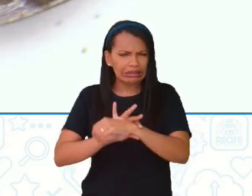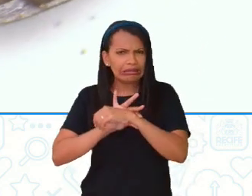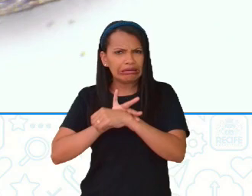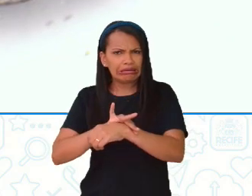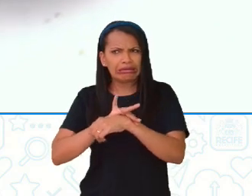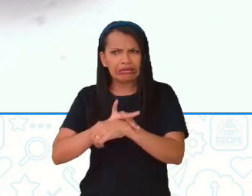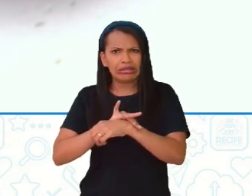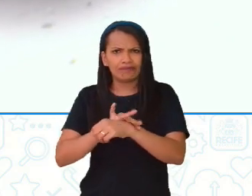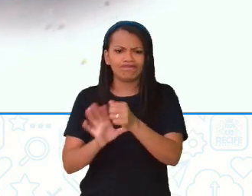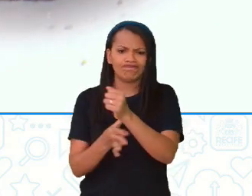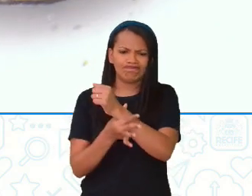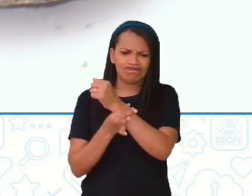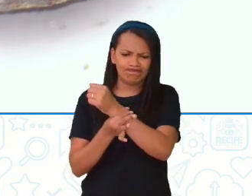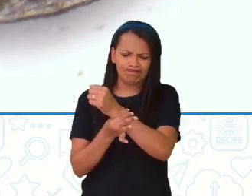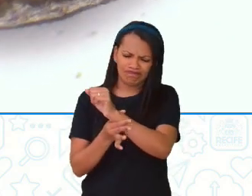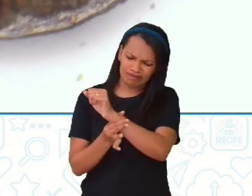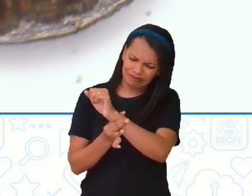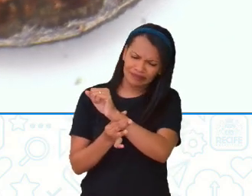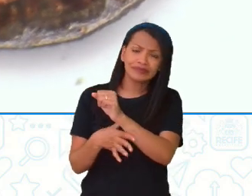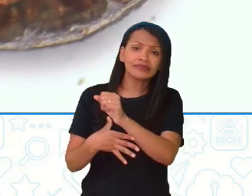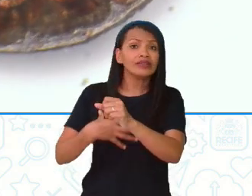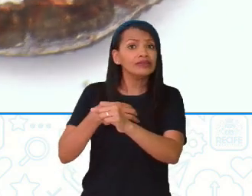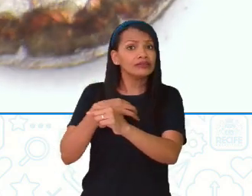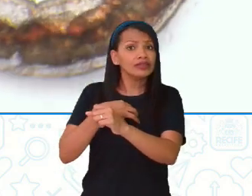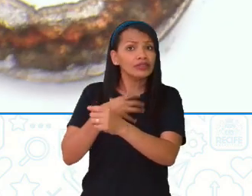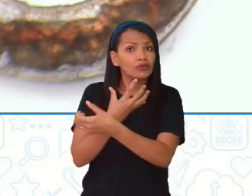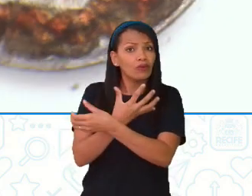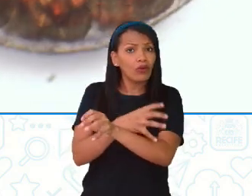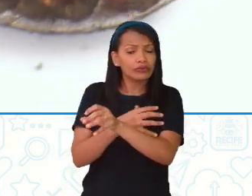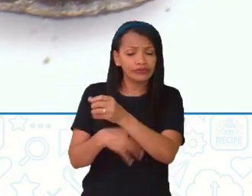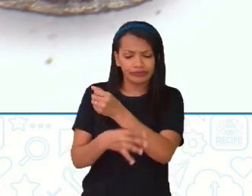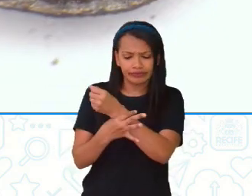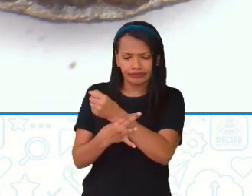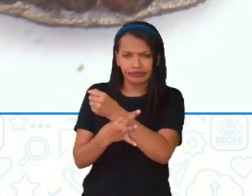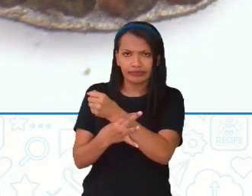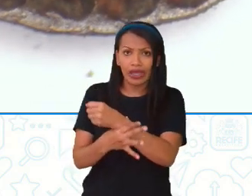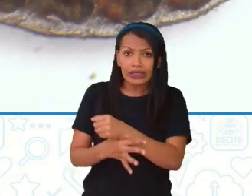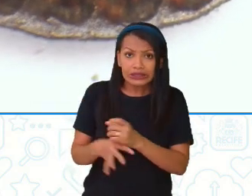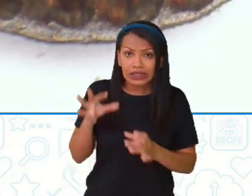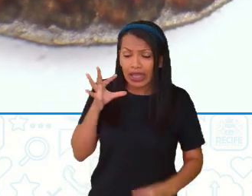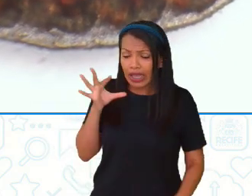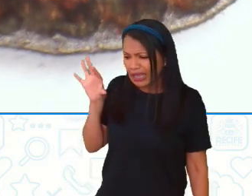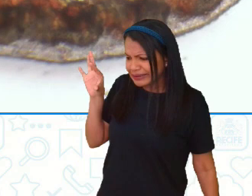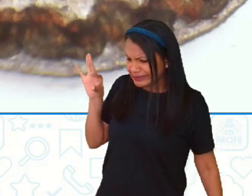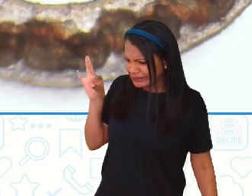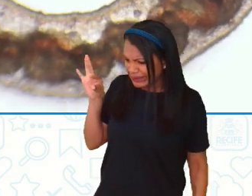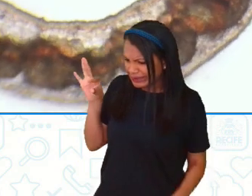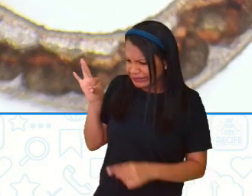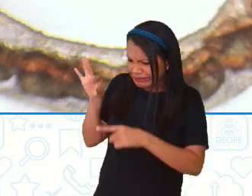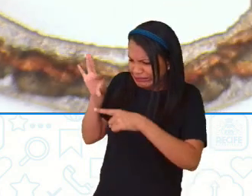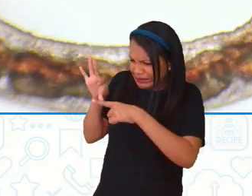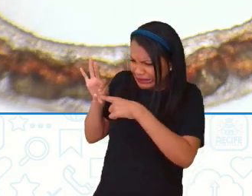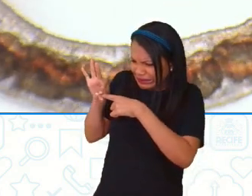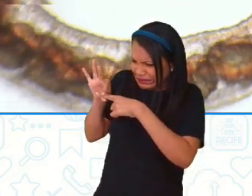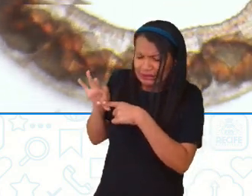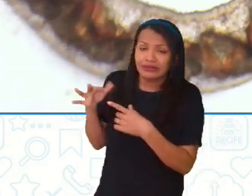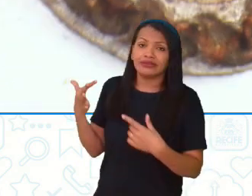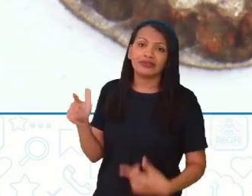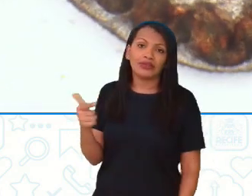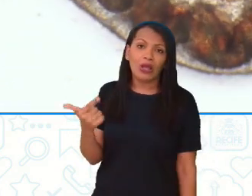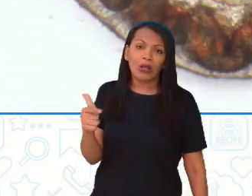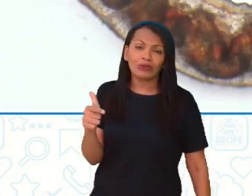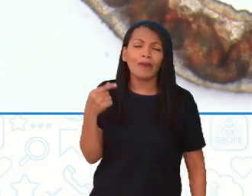aqui no nosso braço, a gente vai sentir o osso. Se a gente pegar desse animal aqui, a gente vai perceber que ele não tem um osso. Ele é um